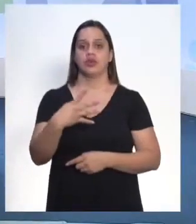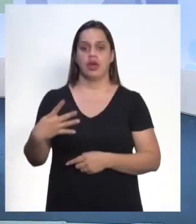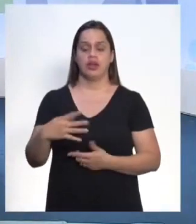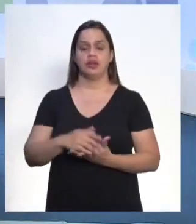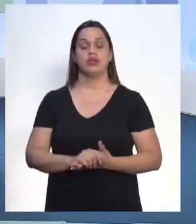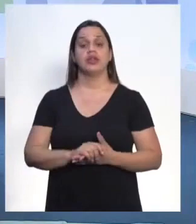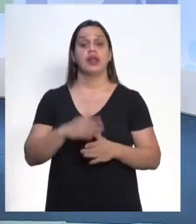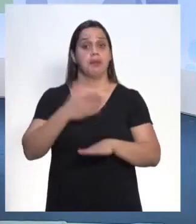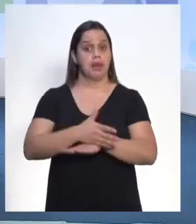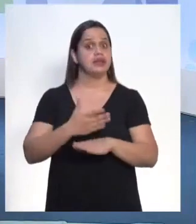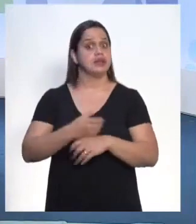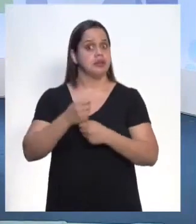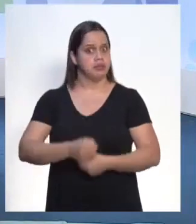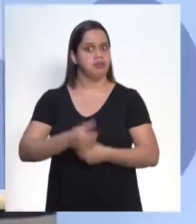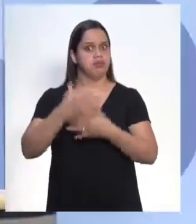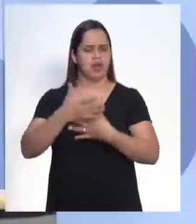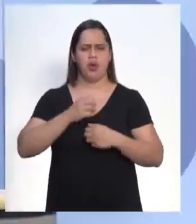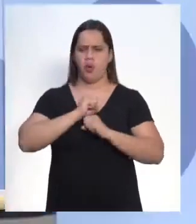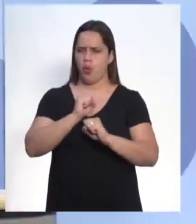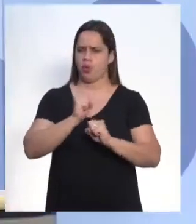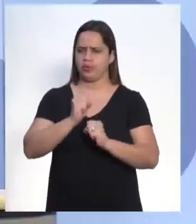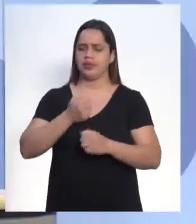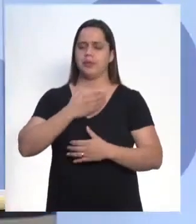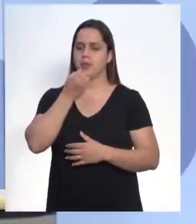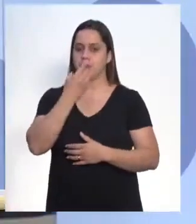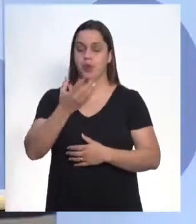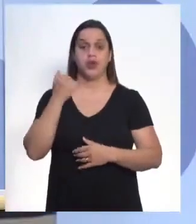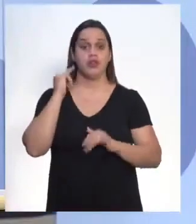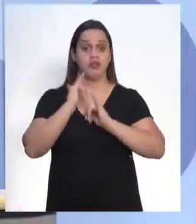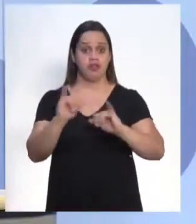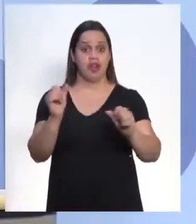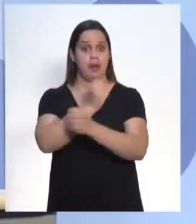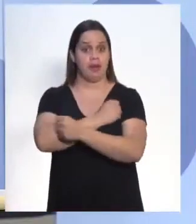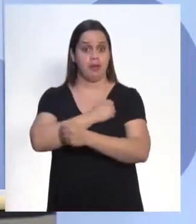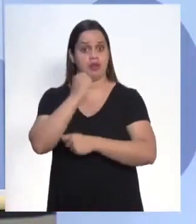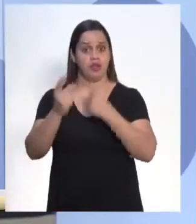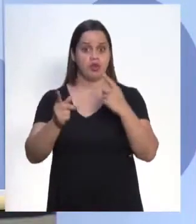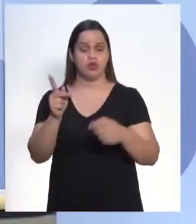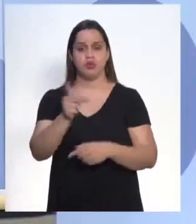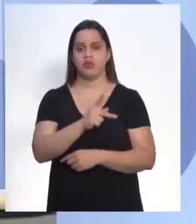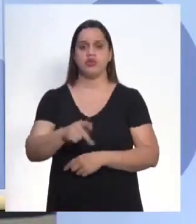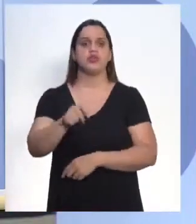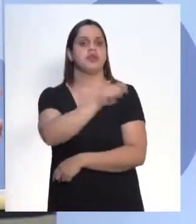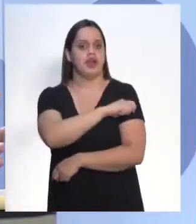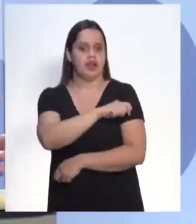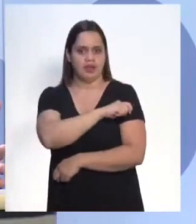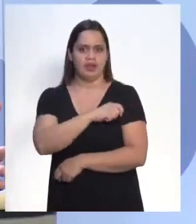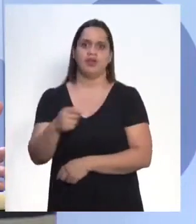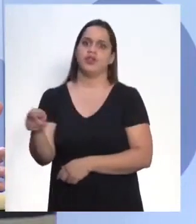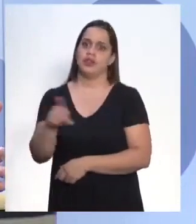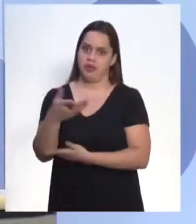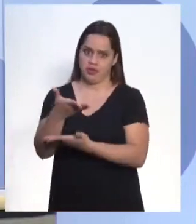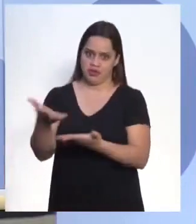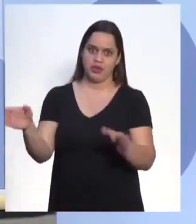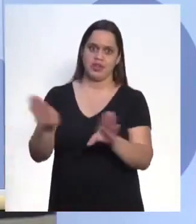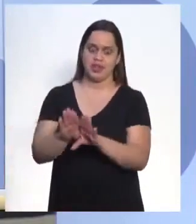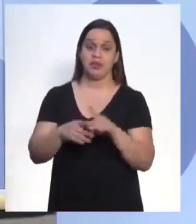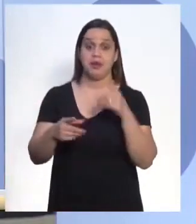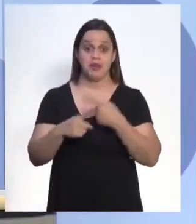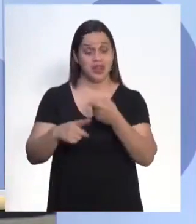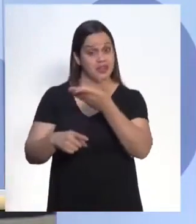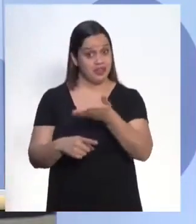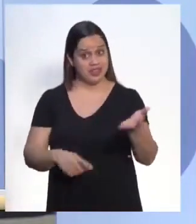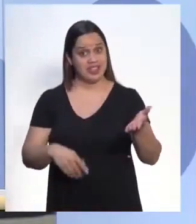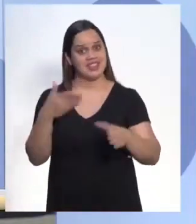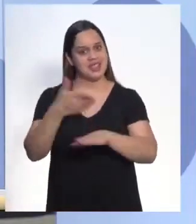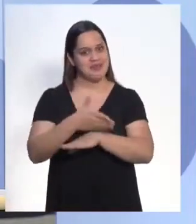estão participando bastante aqui. Eu adorei ver. E vou mandar um abraço para alguns professores e, claro, para os alunos desses professores também. Porque vocês que